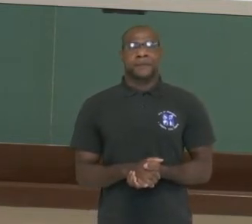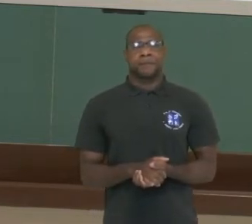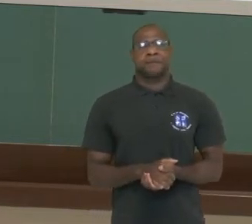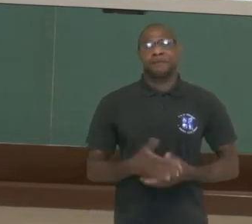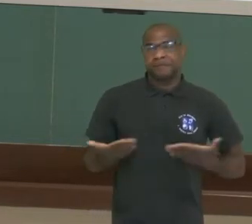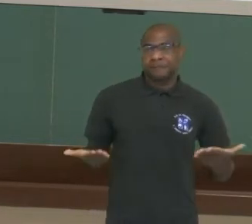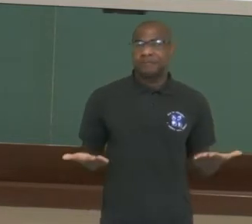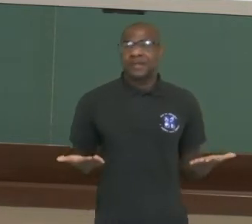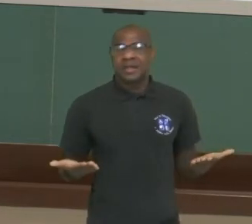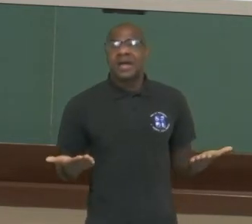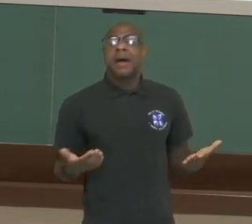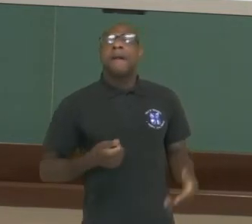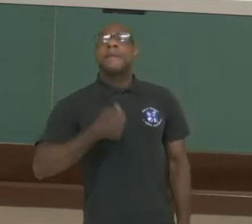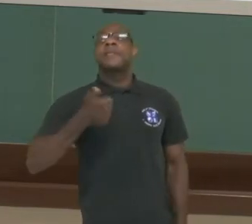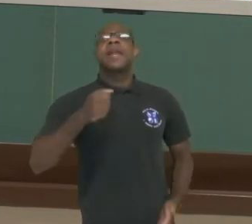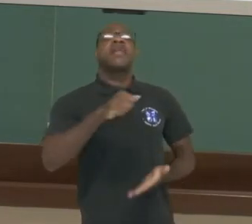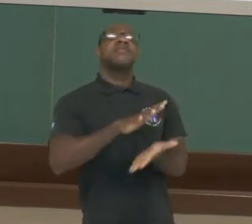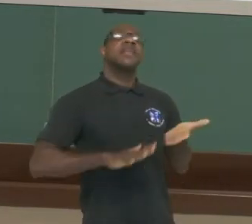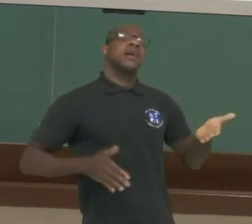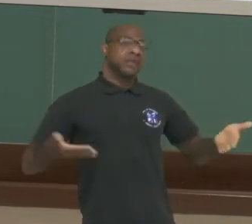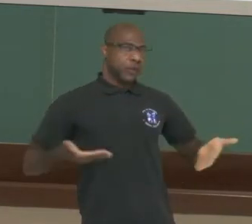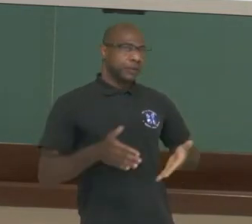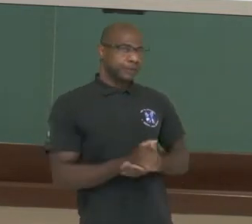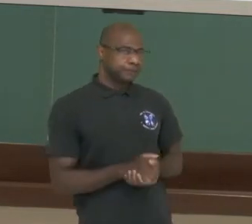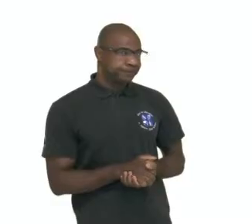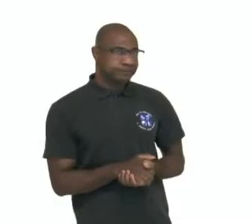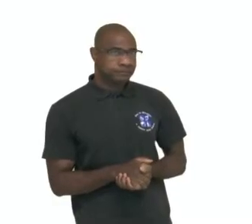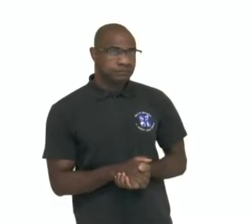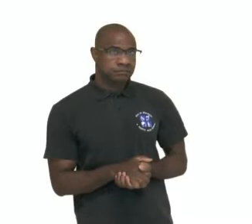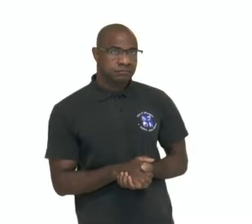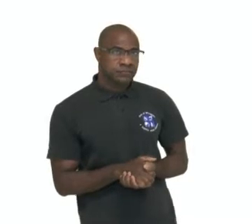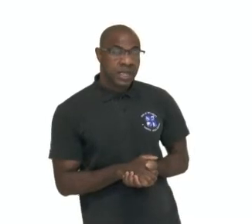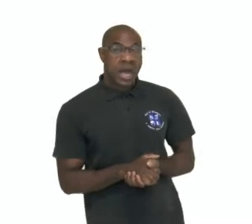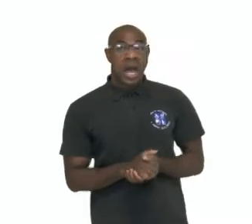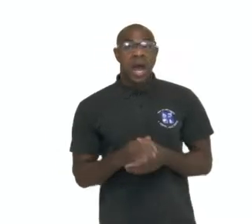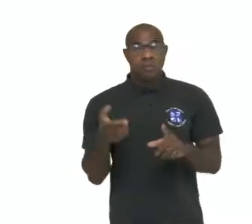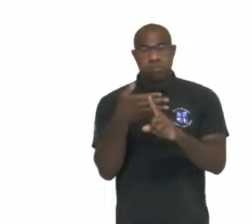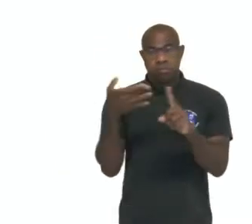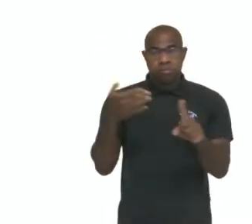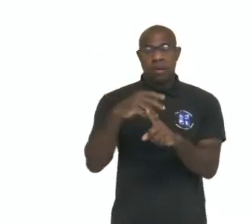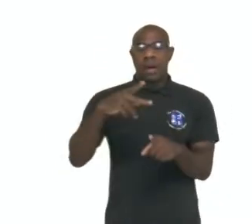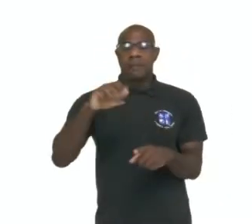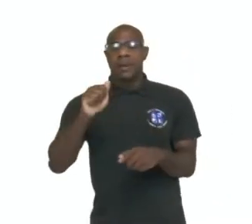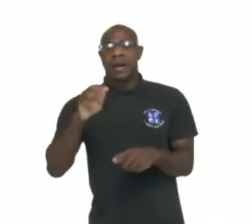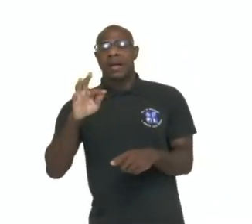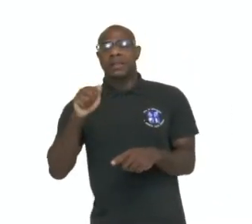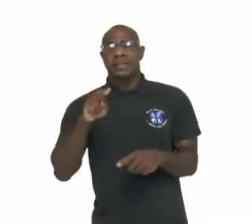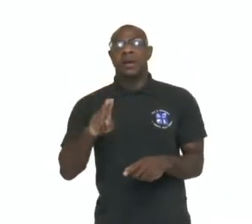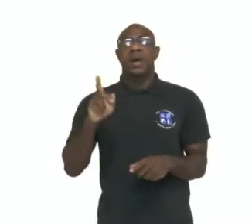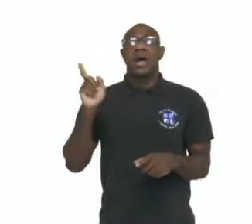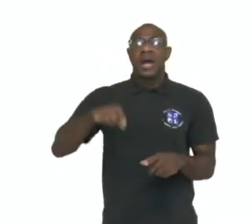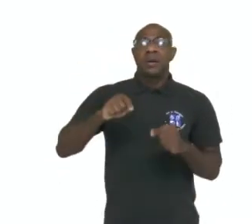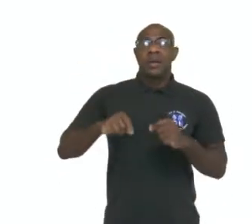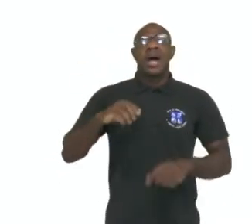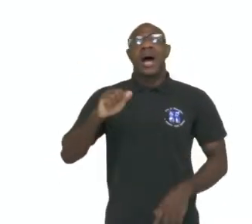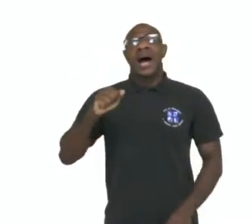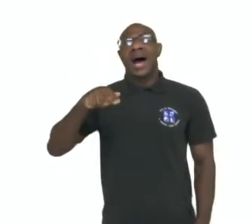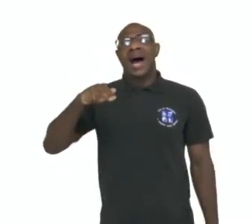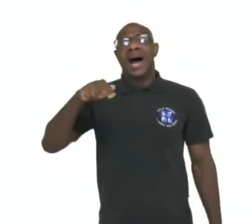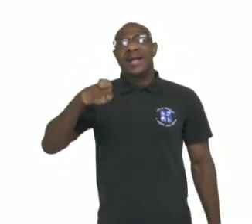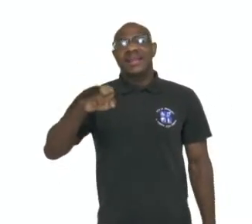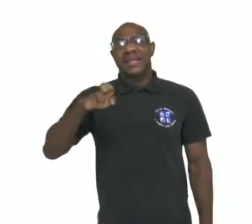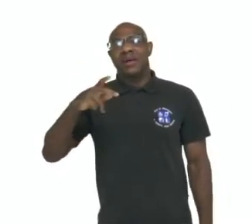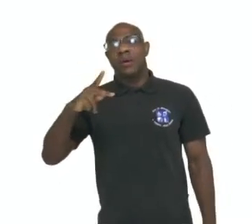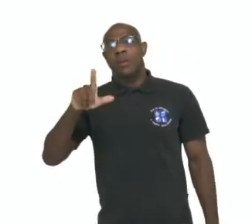Vamos à nossa primeira atividade. A síndrome de Patot é uma aneuploidia.